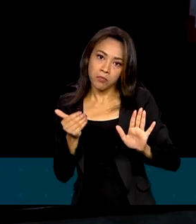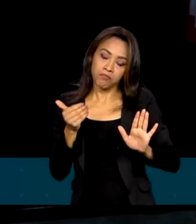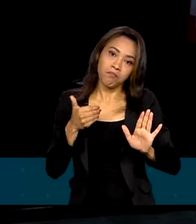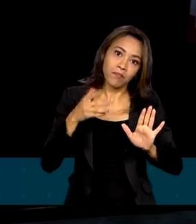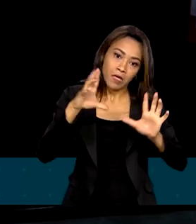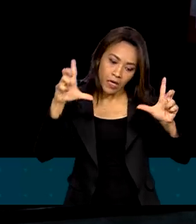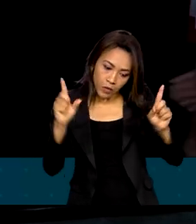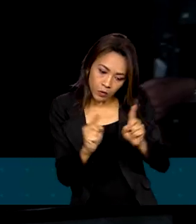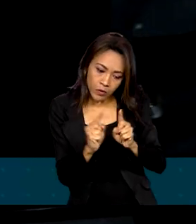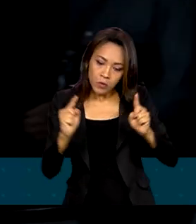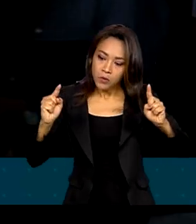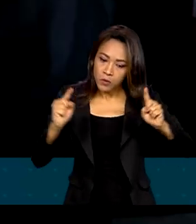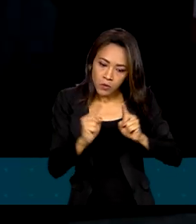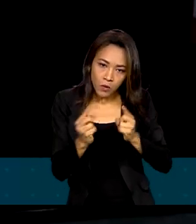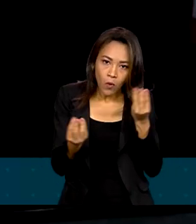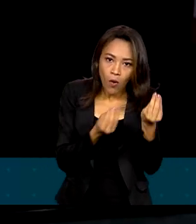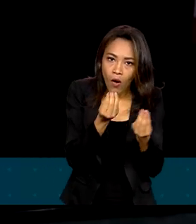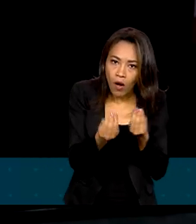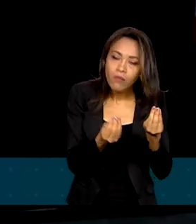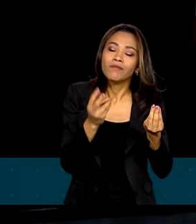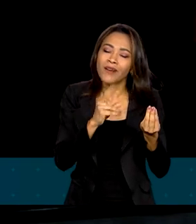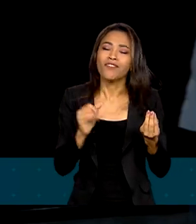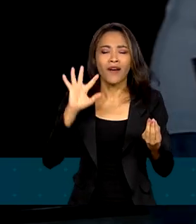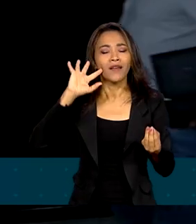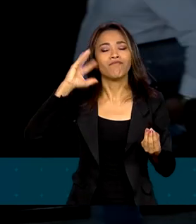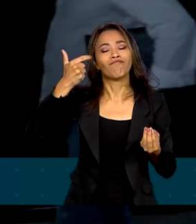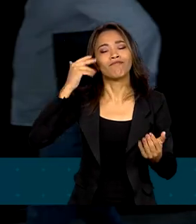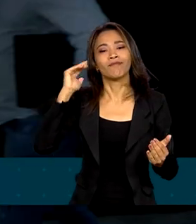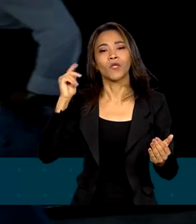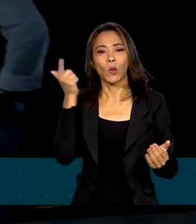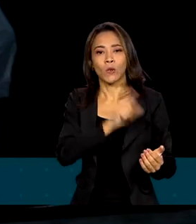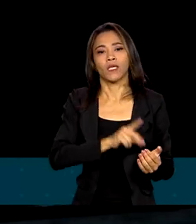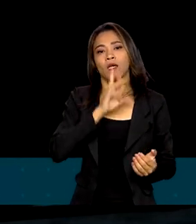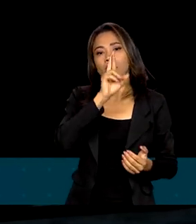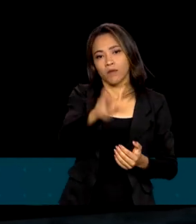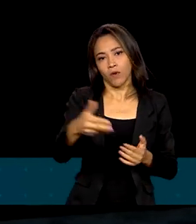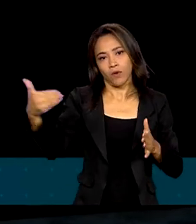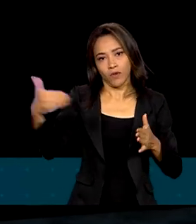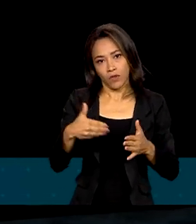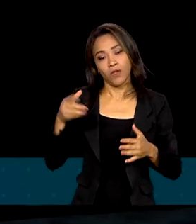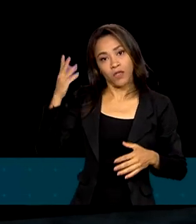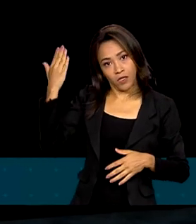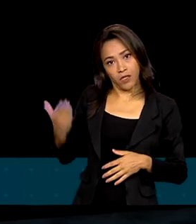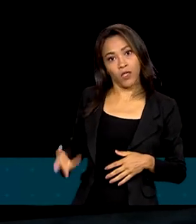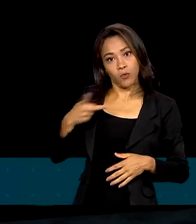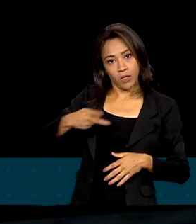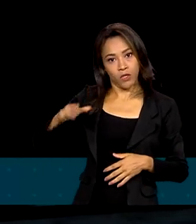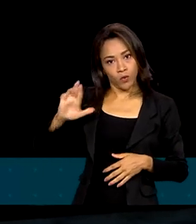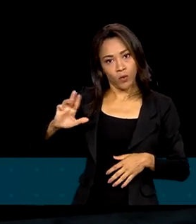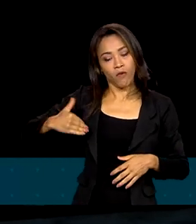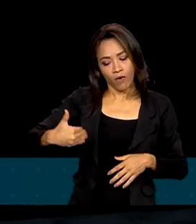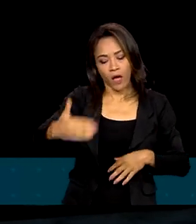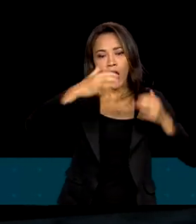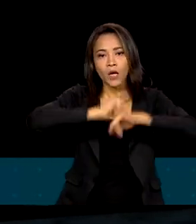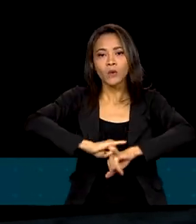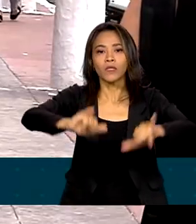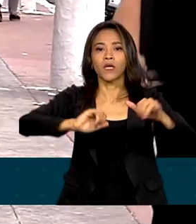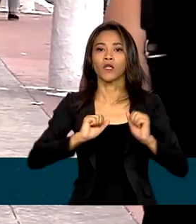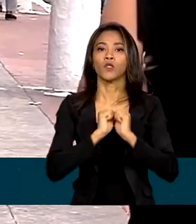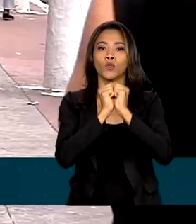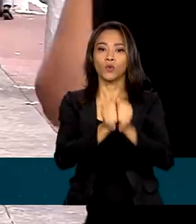um pouquinho. Mas eu tenho certeza que vamos chegar num bom termo e depois da China o presidente já vai poder anunciar o arcabouço junto com o Ministério da